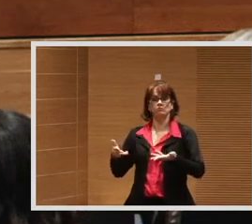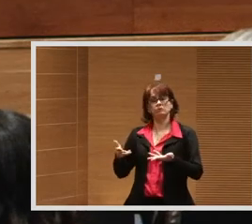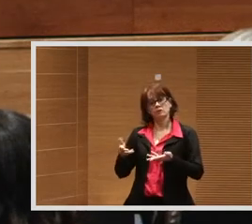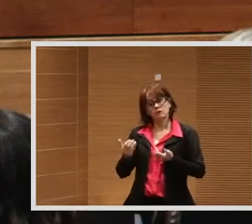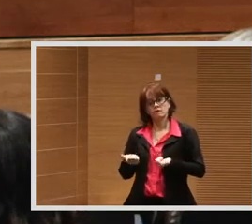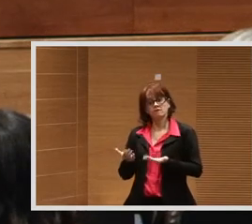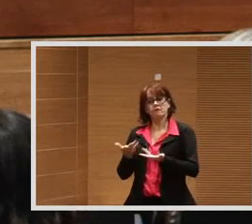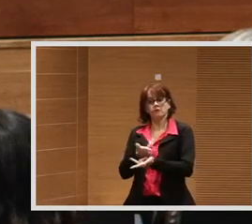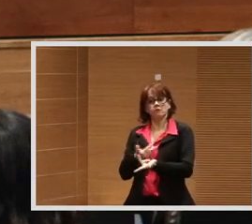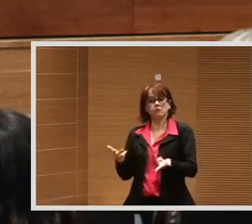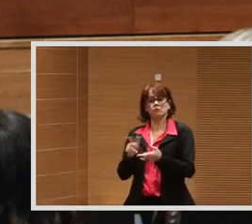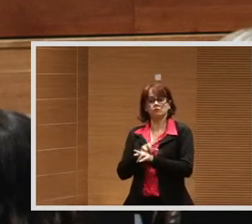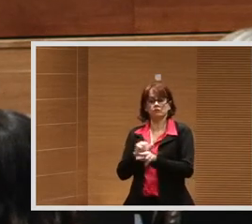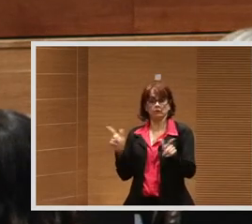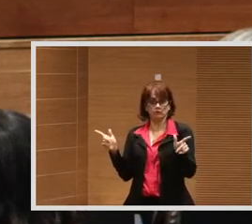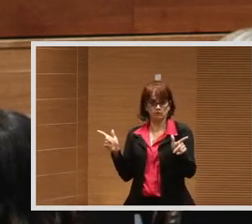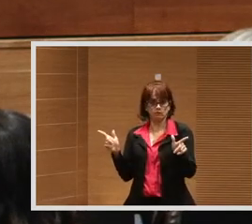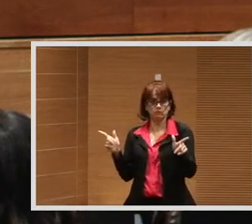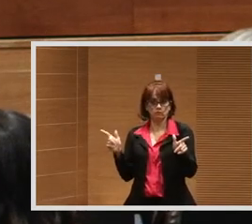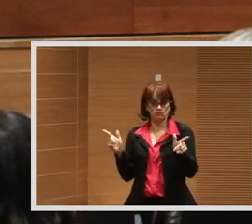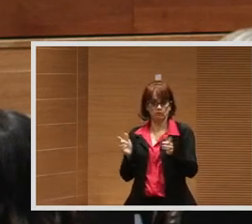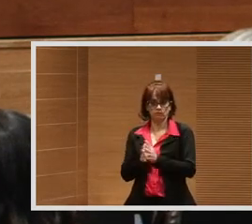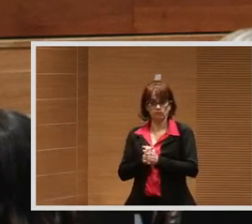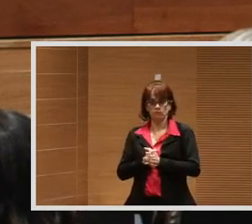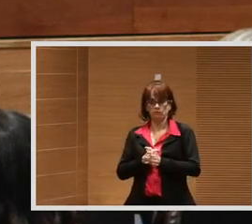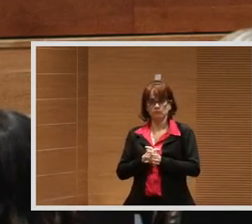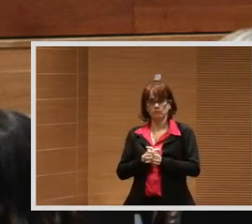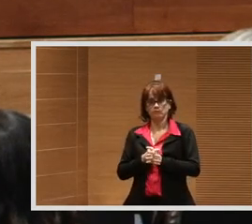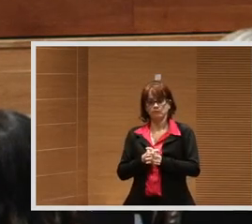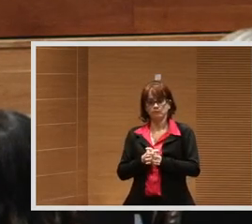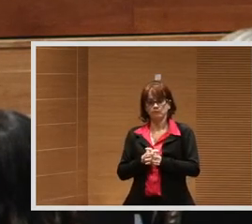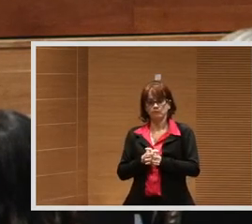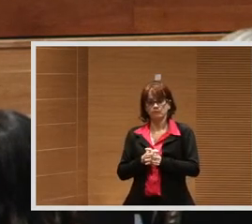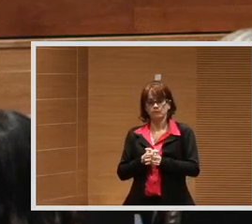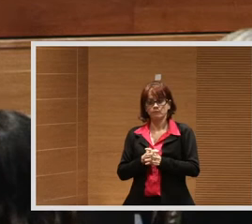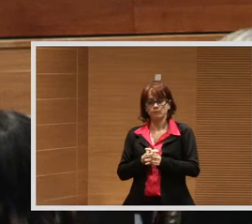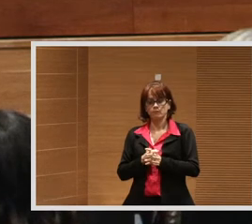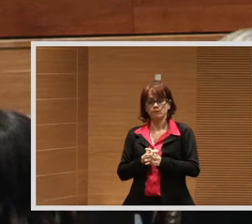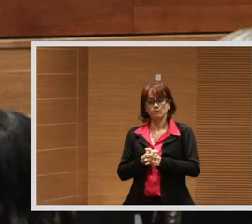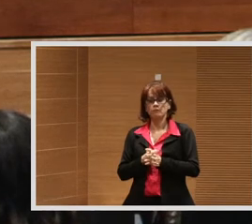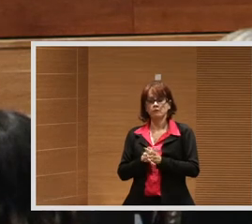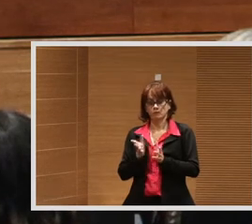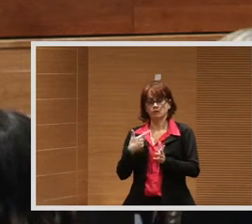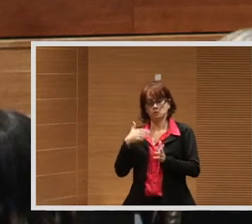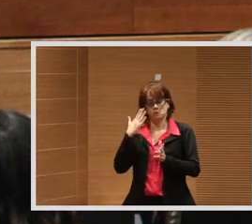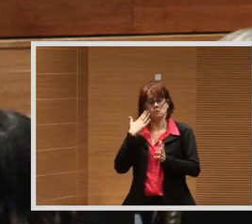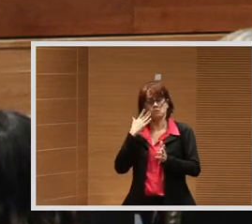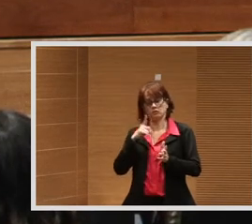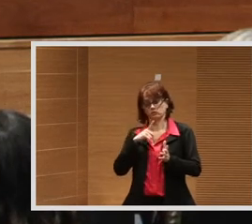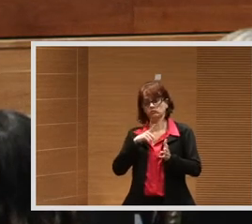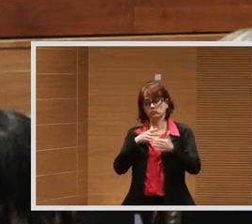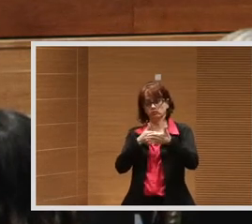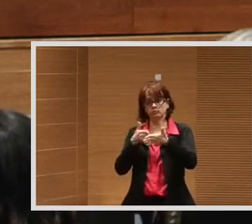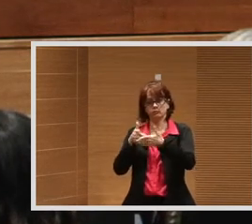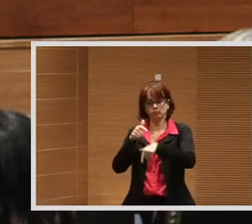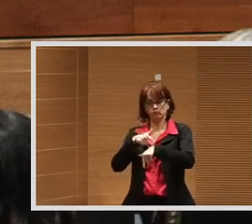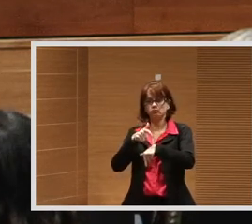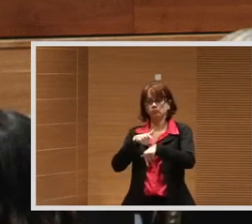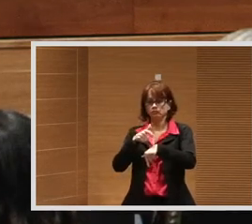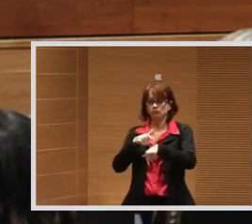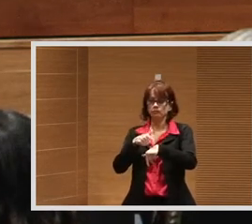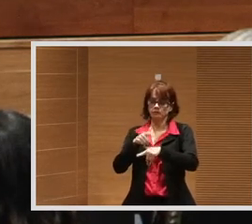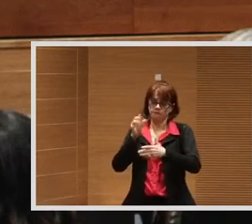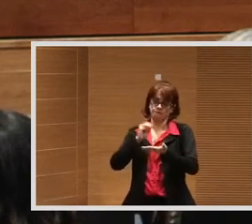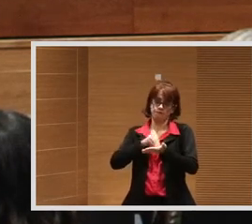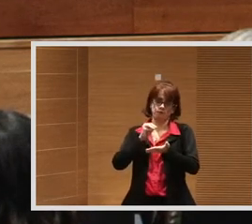algo diferenciado. O mesmo com os limitados recursos de tempo, inclusive o tempo